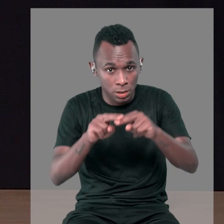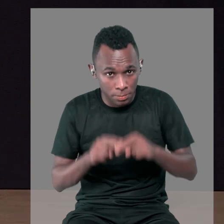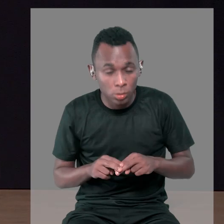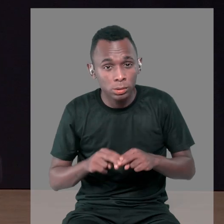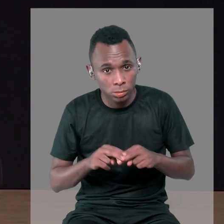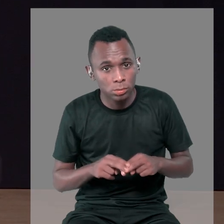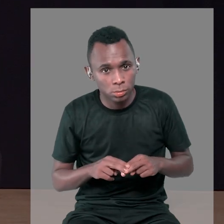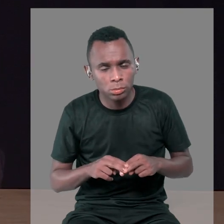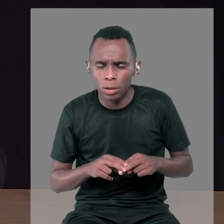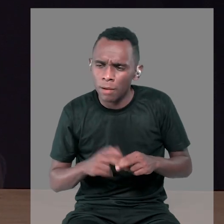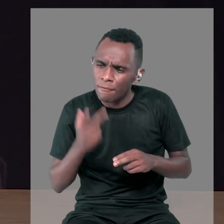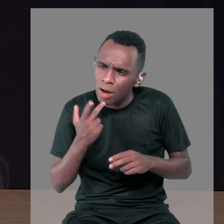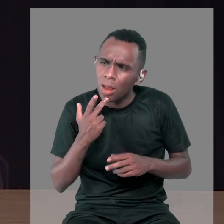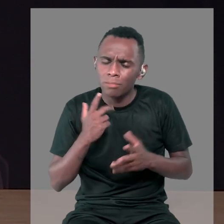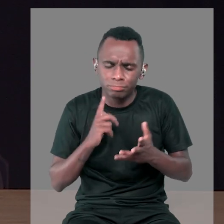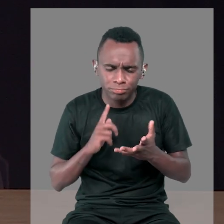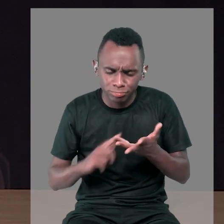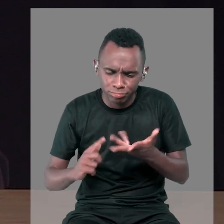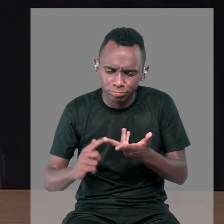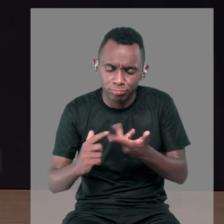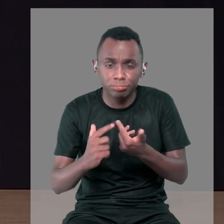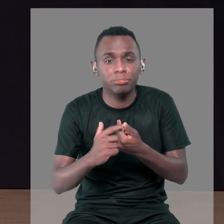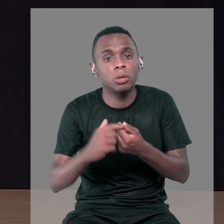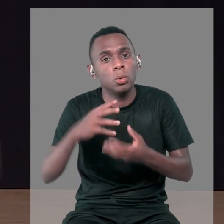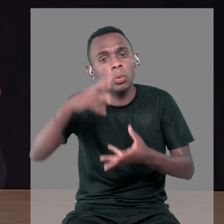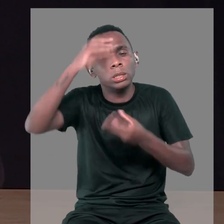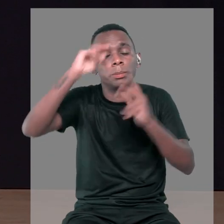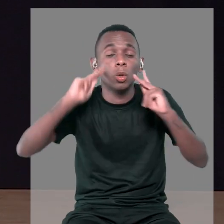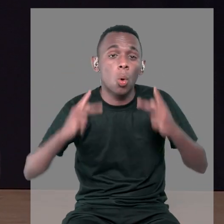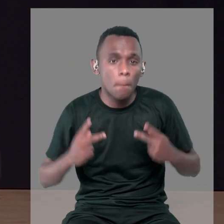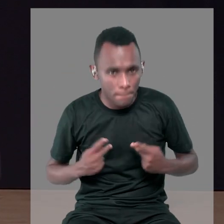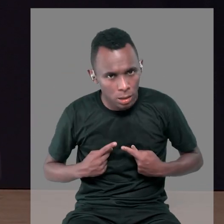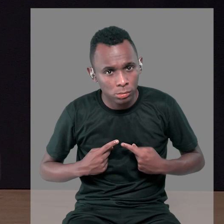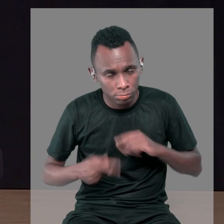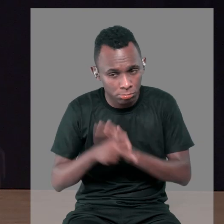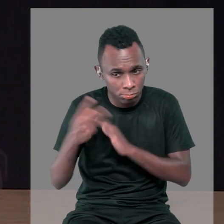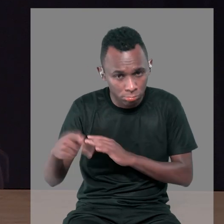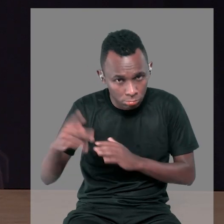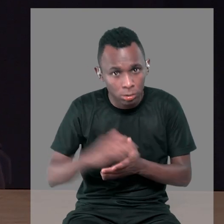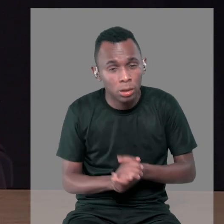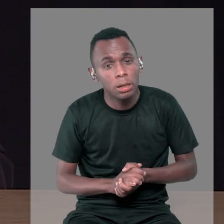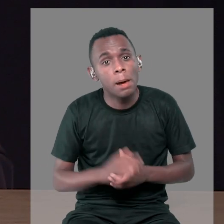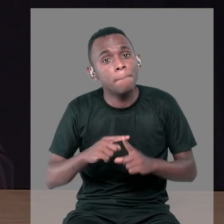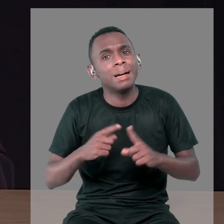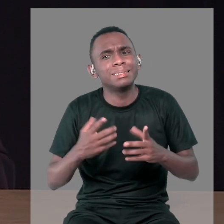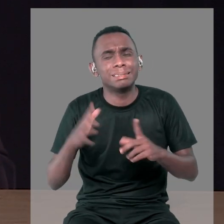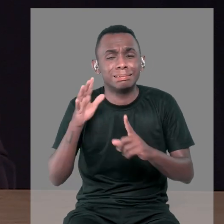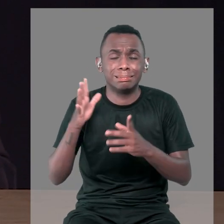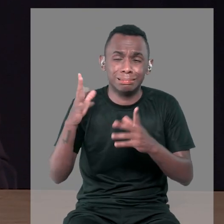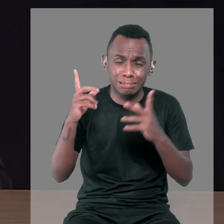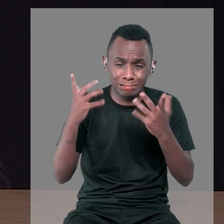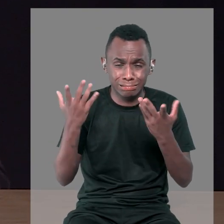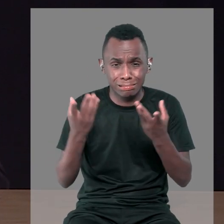dizer, muitas vezes, o que ele chama, né, de espíritos humanitários, a expressão é dele, mais atrapalham do que ajudam para o